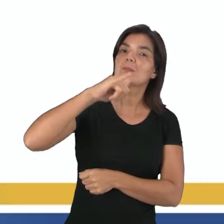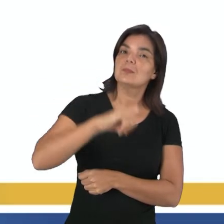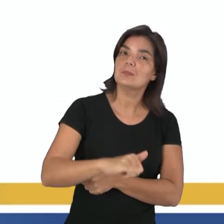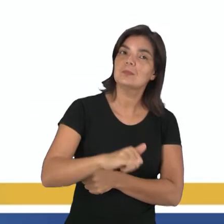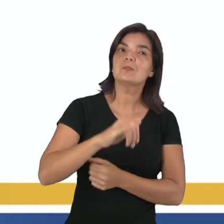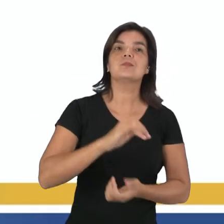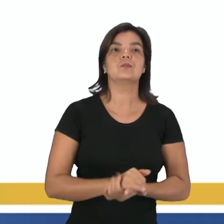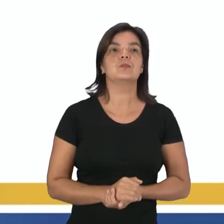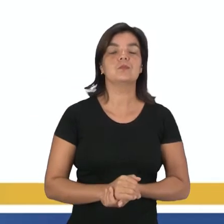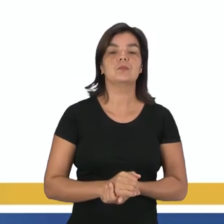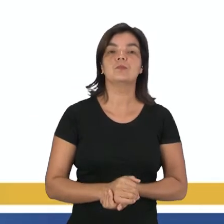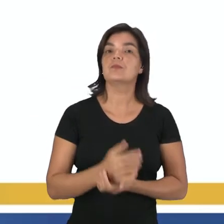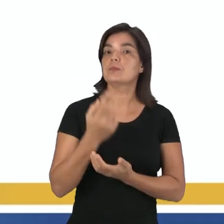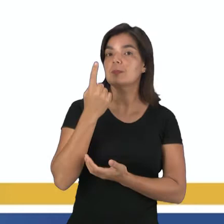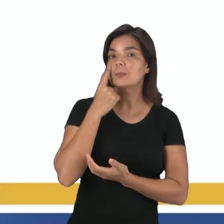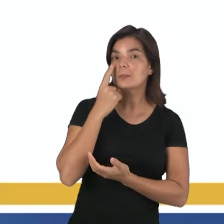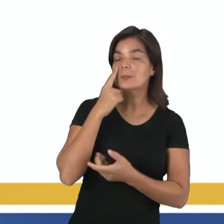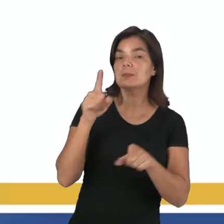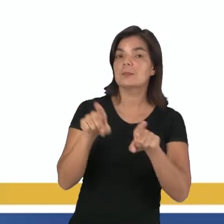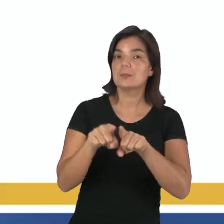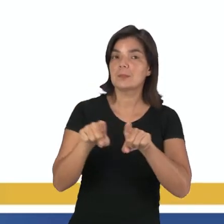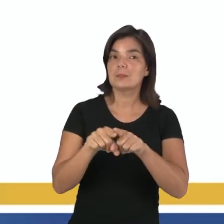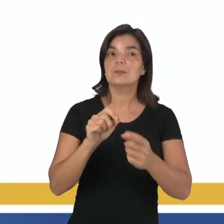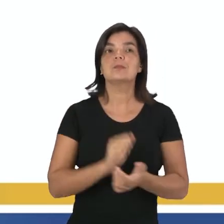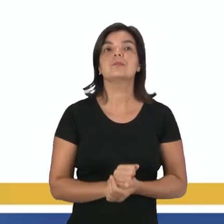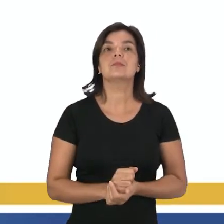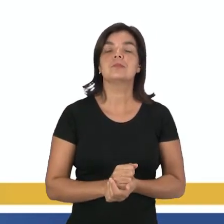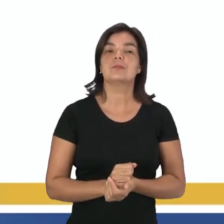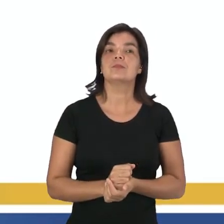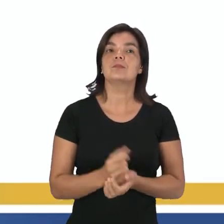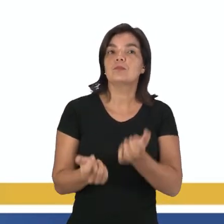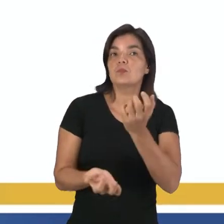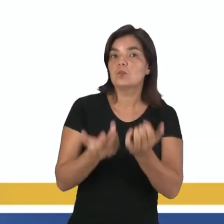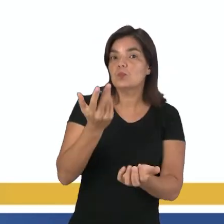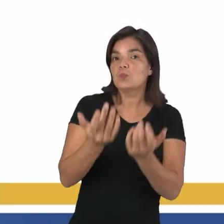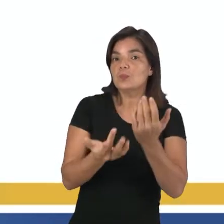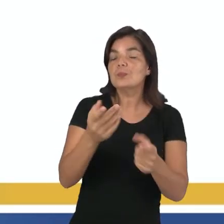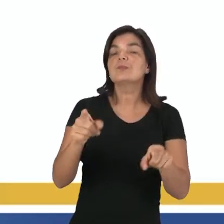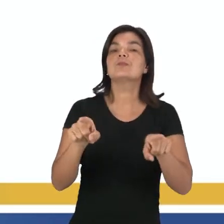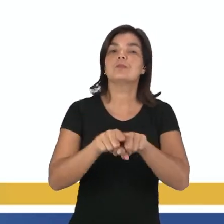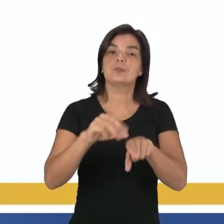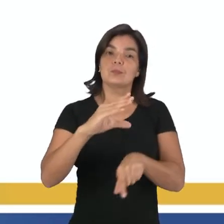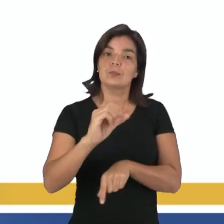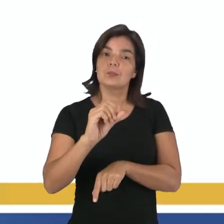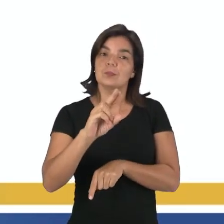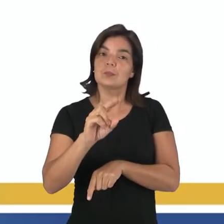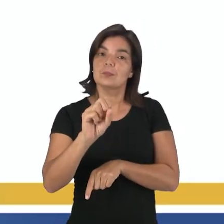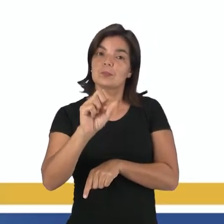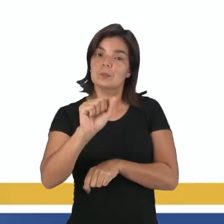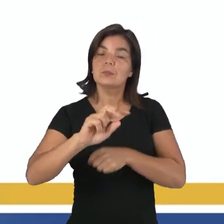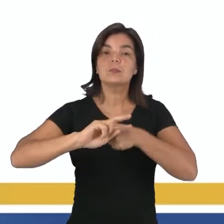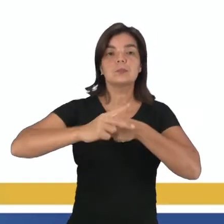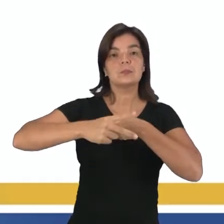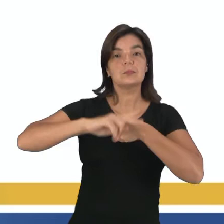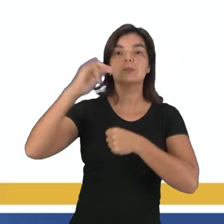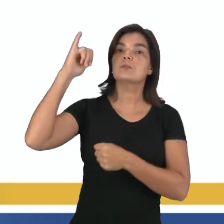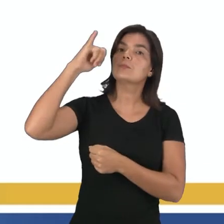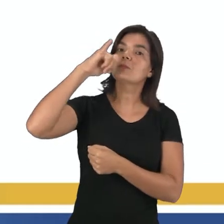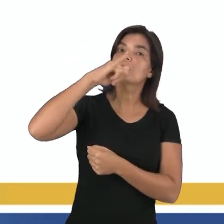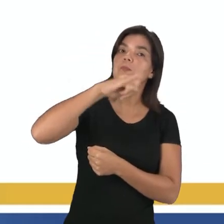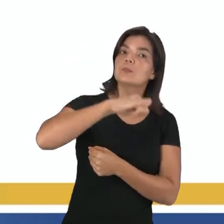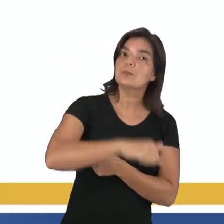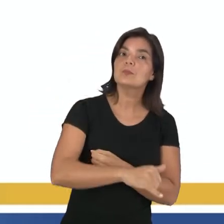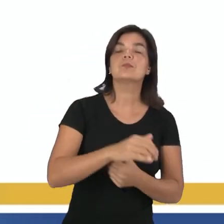queda do avião. Então, nós temos aí agora na terceira frase o incêndio como causa e a consequência a queda do